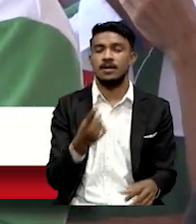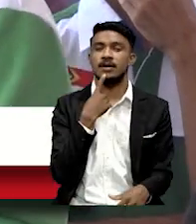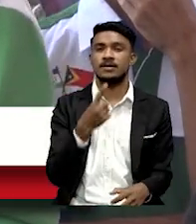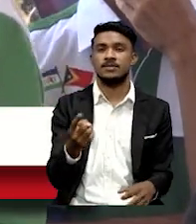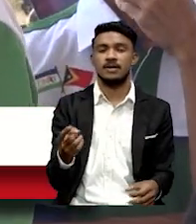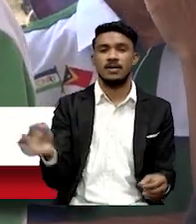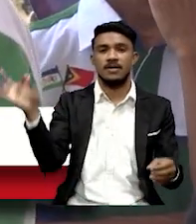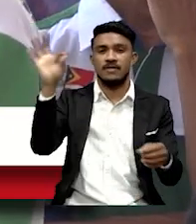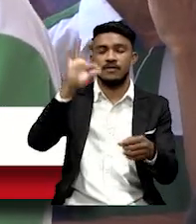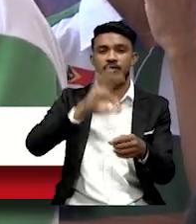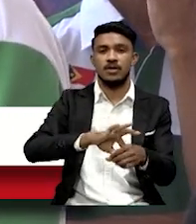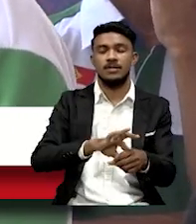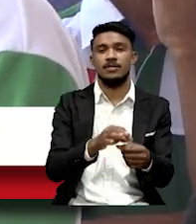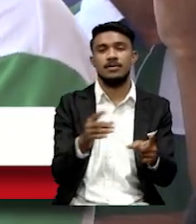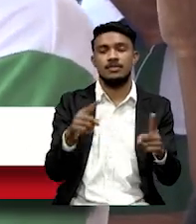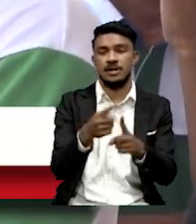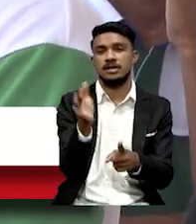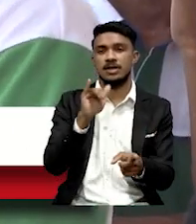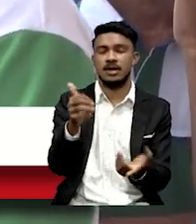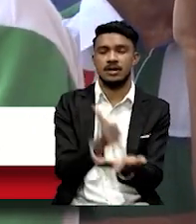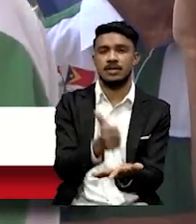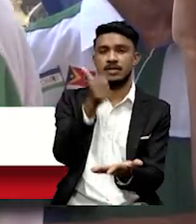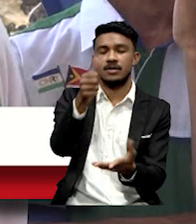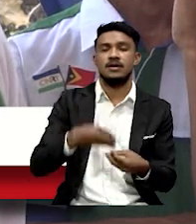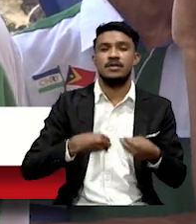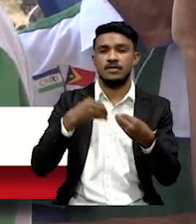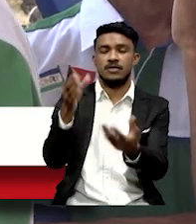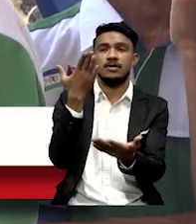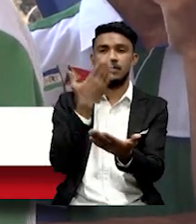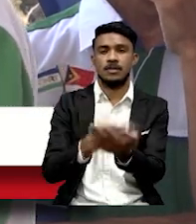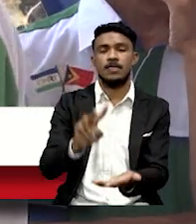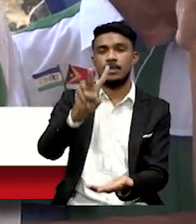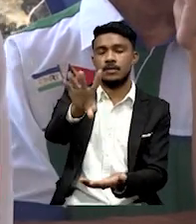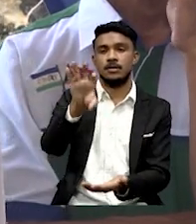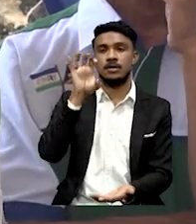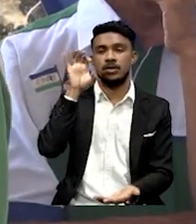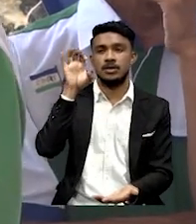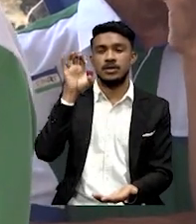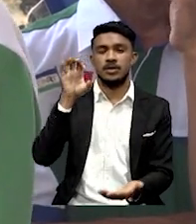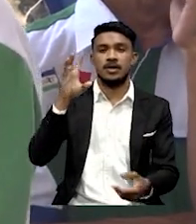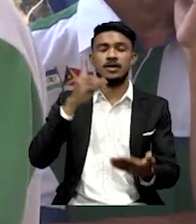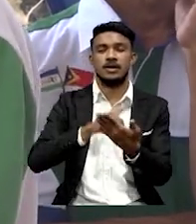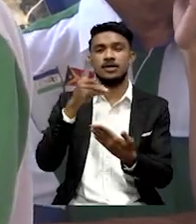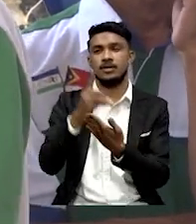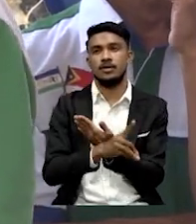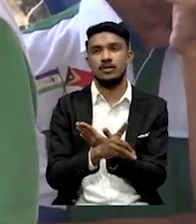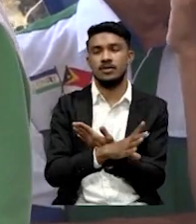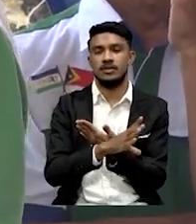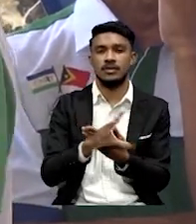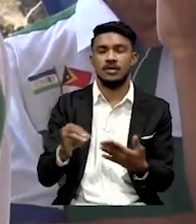vota basira, sir manan, mas se foi selo $100, from dezembro, né? Fim do